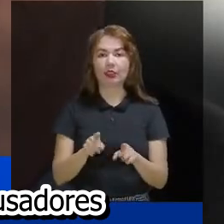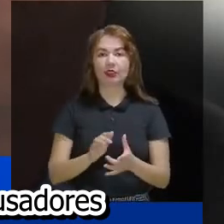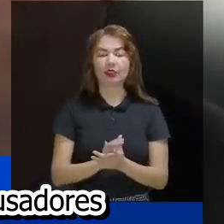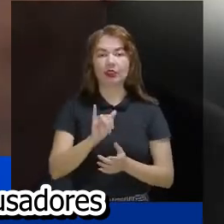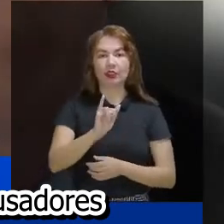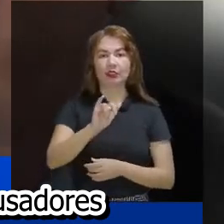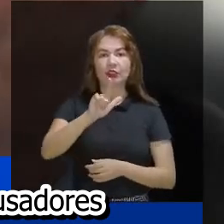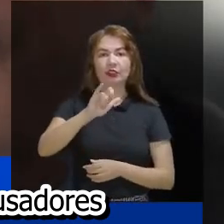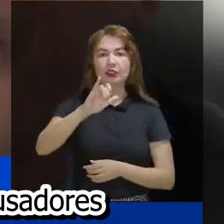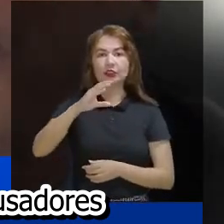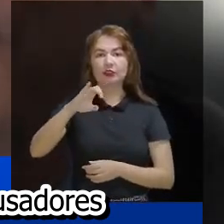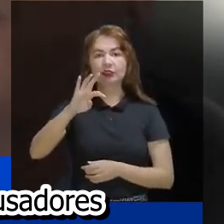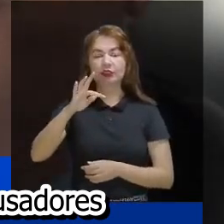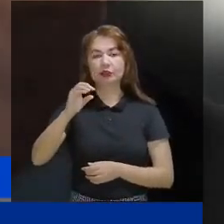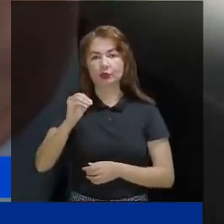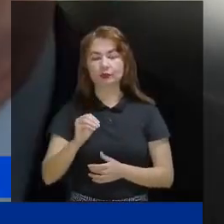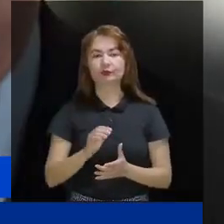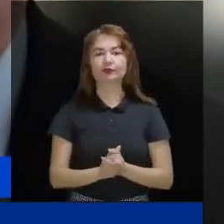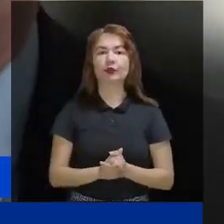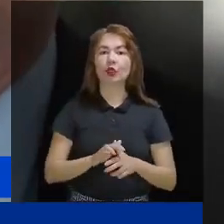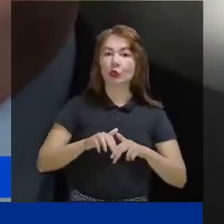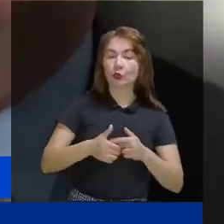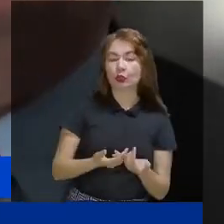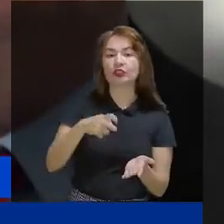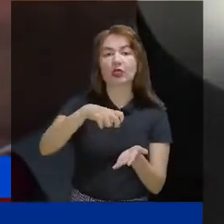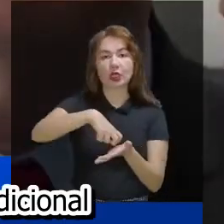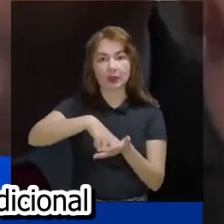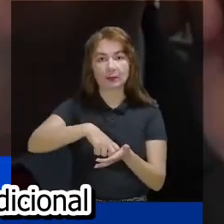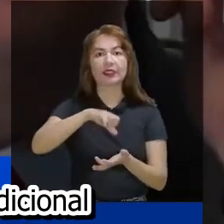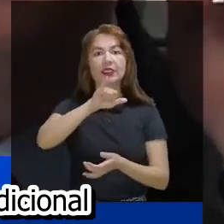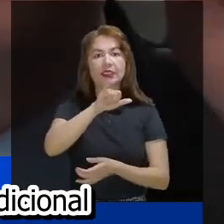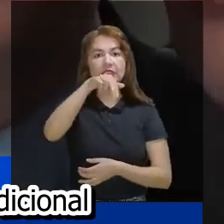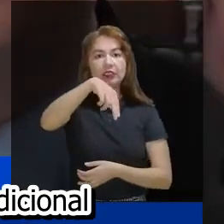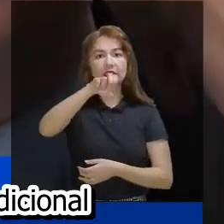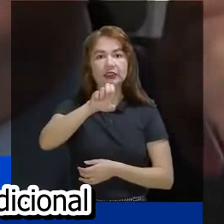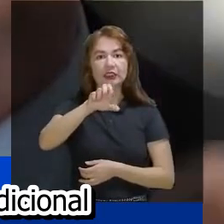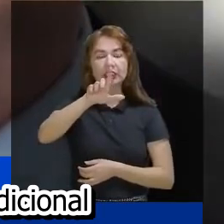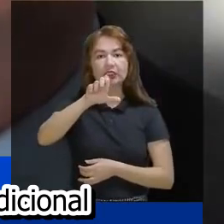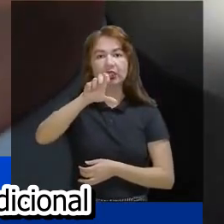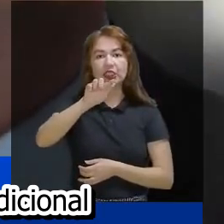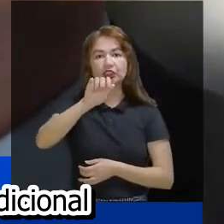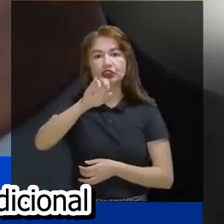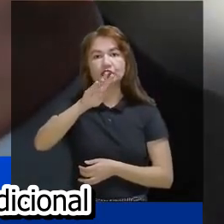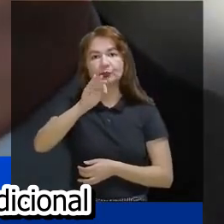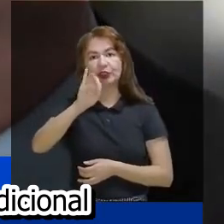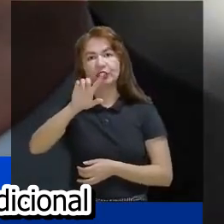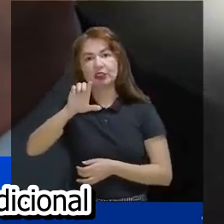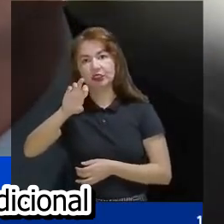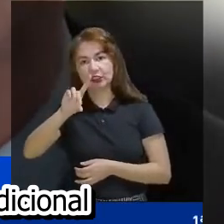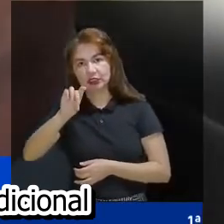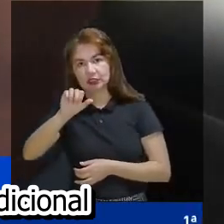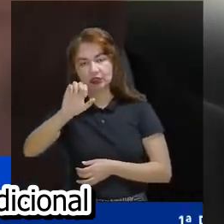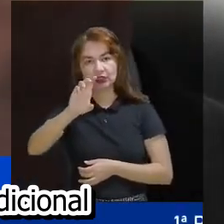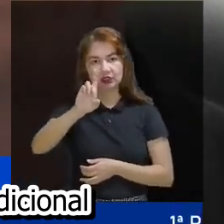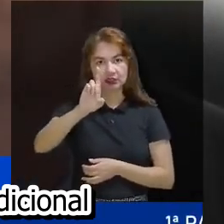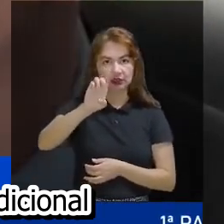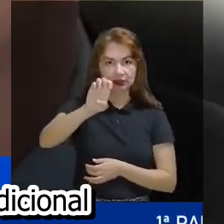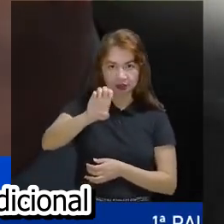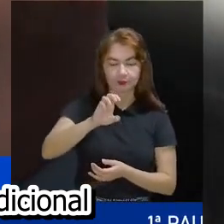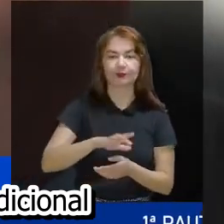ilícito, a pena de inelegibilidade. Fecho aspas. No ponto, relembro a Corte de que, na sessão jurisdicional